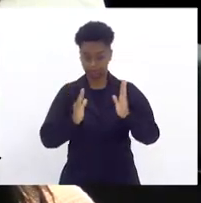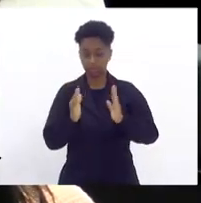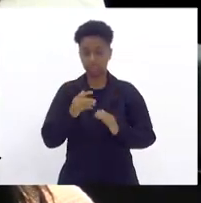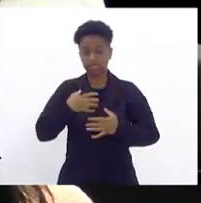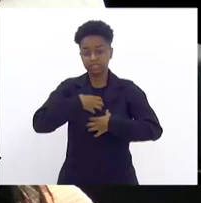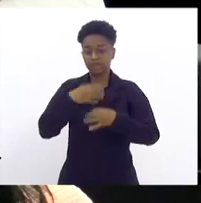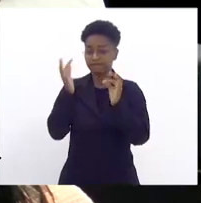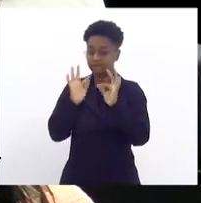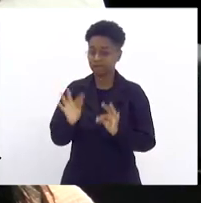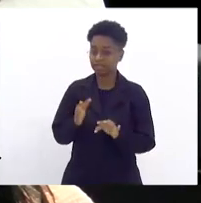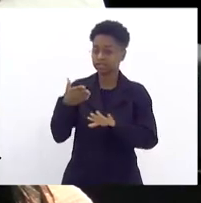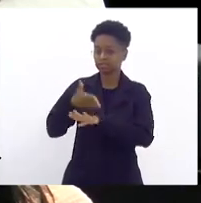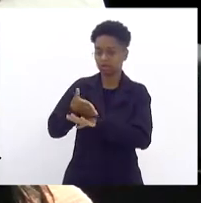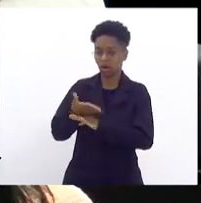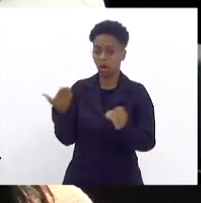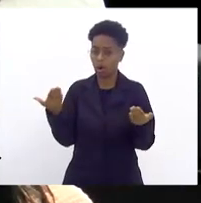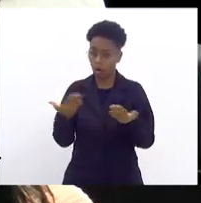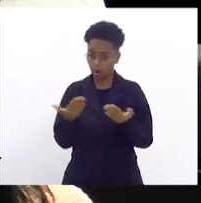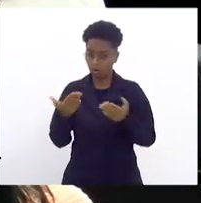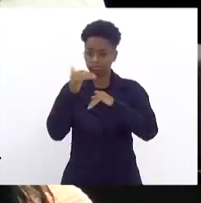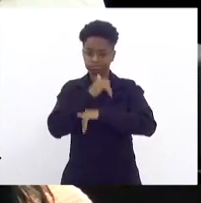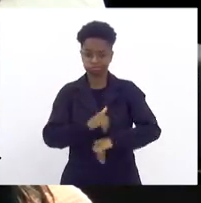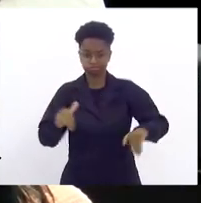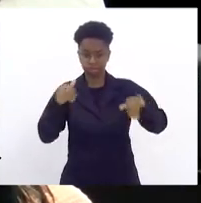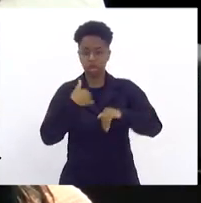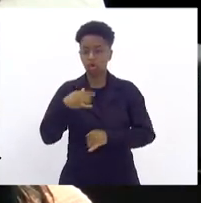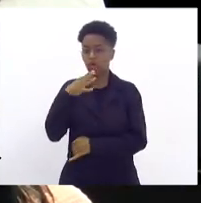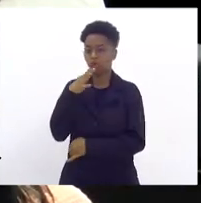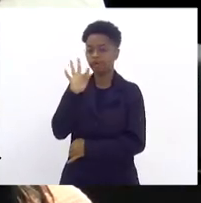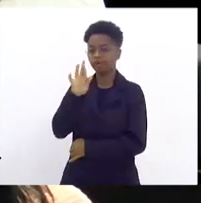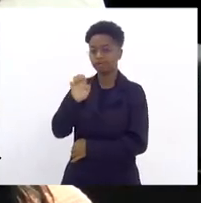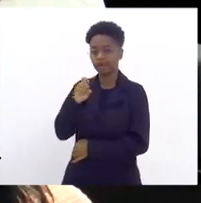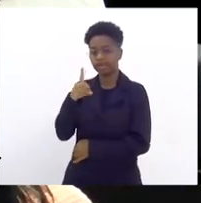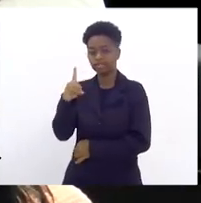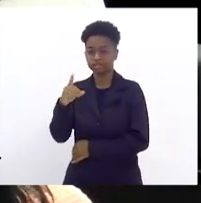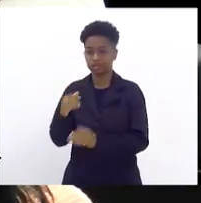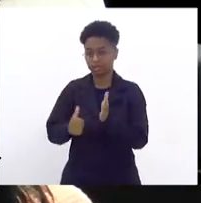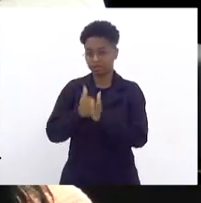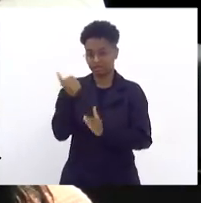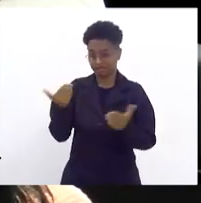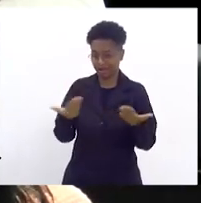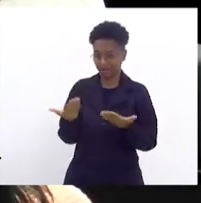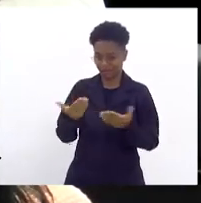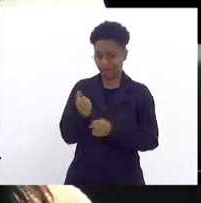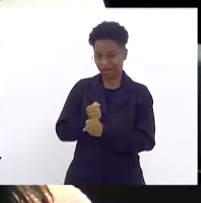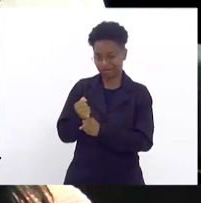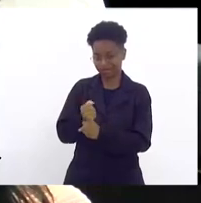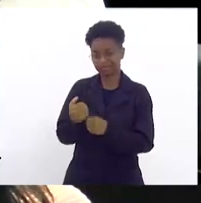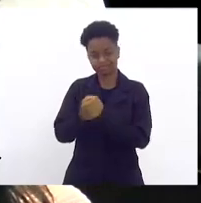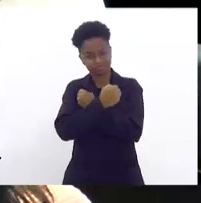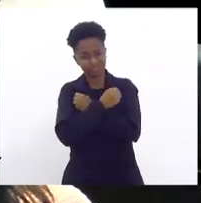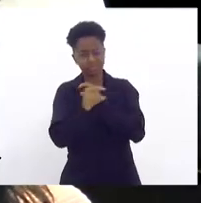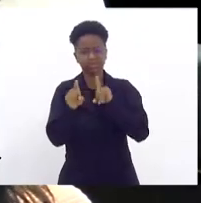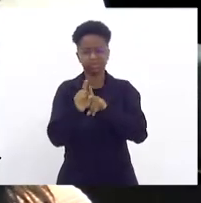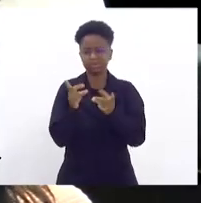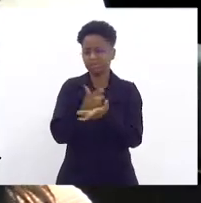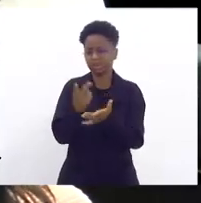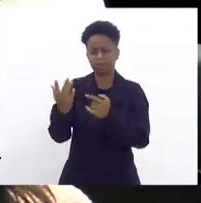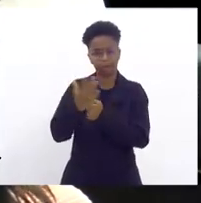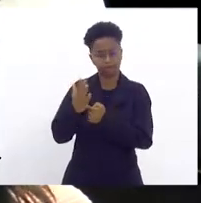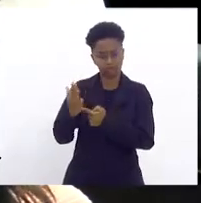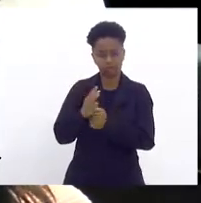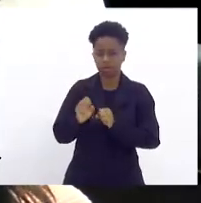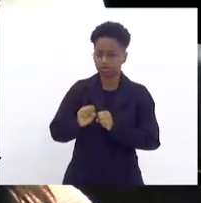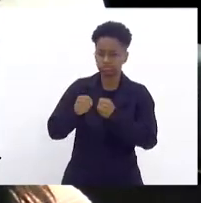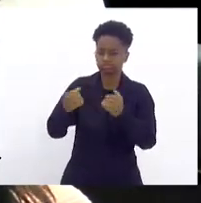de estar aqui com essa bandeira conheci o Fred esse ano me abraçou e tá me ensinando muita coisa me ajudando porque eu